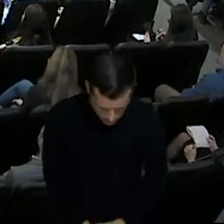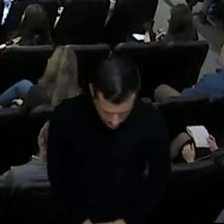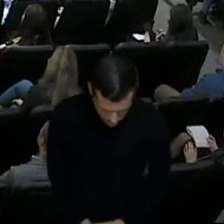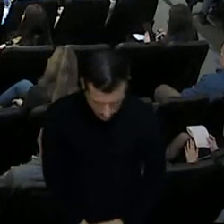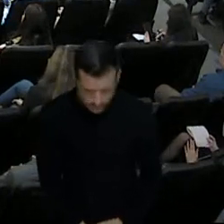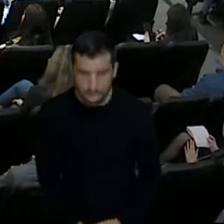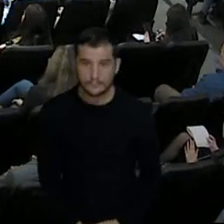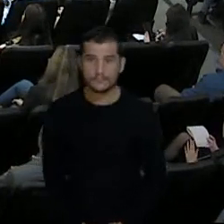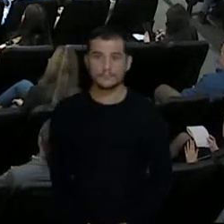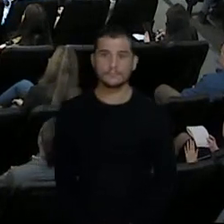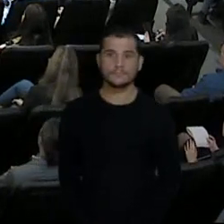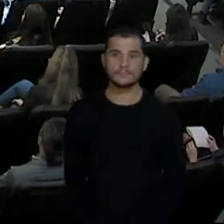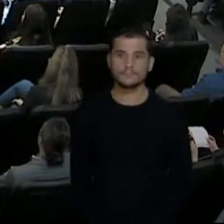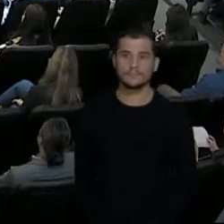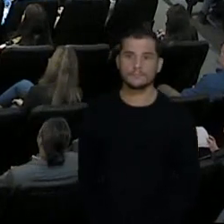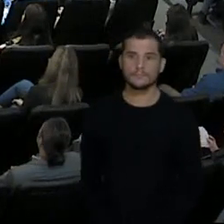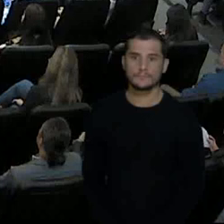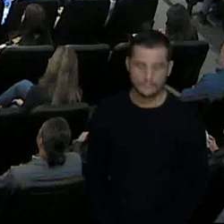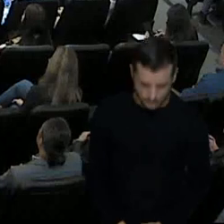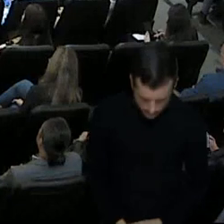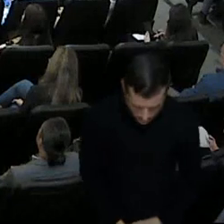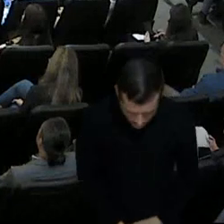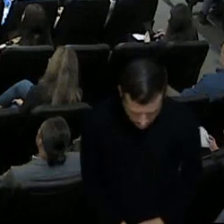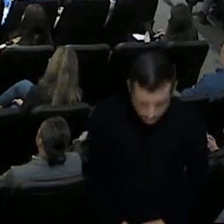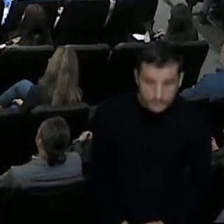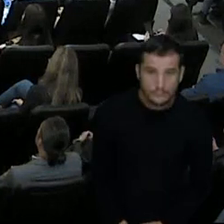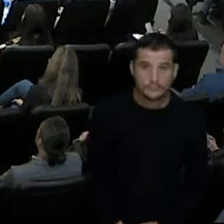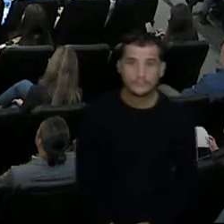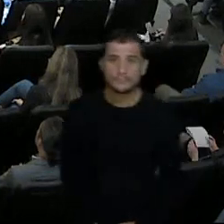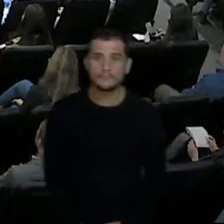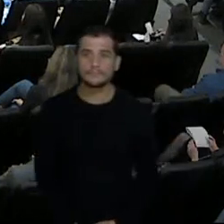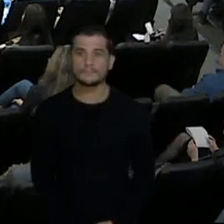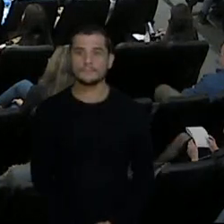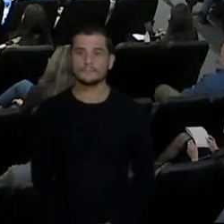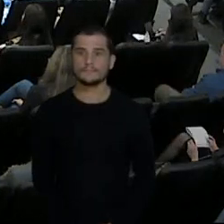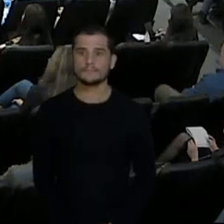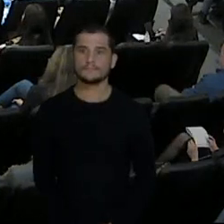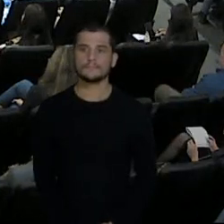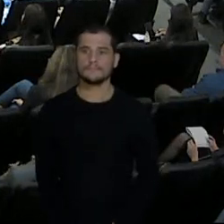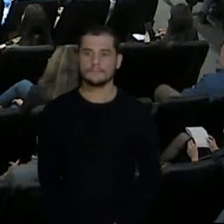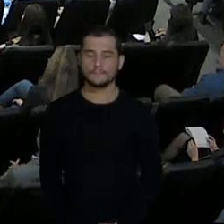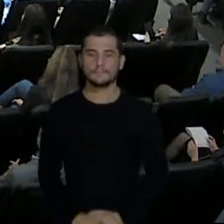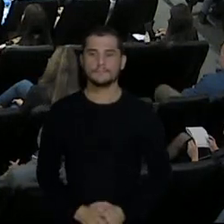poss pode o quê Quem é que tá fal ah